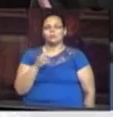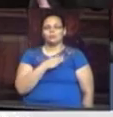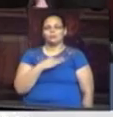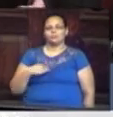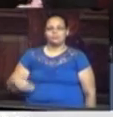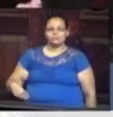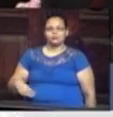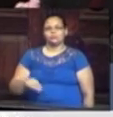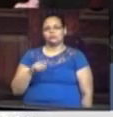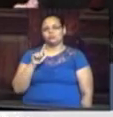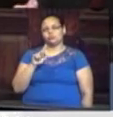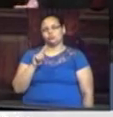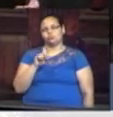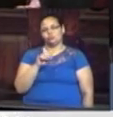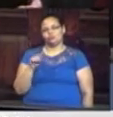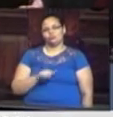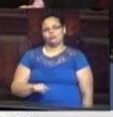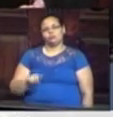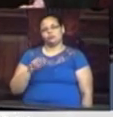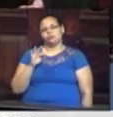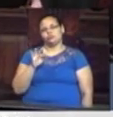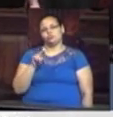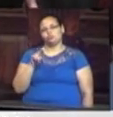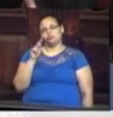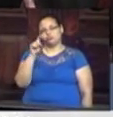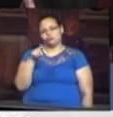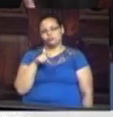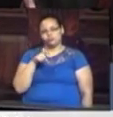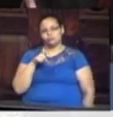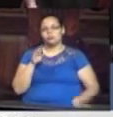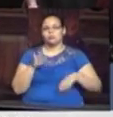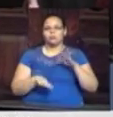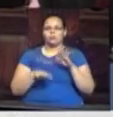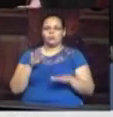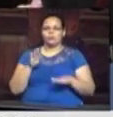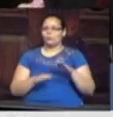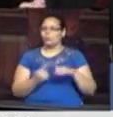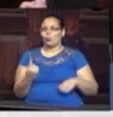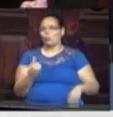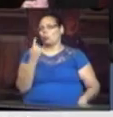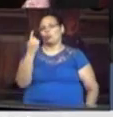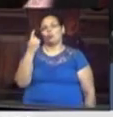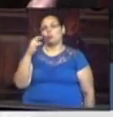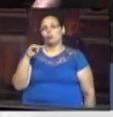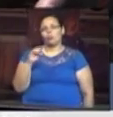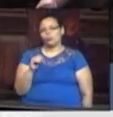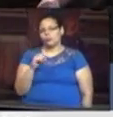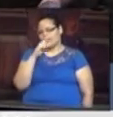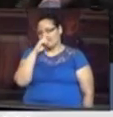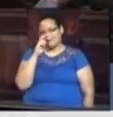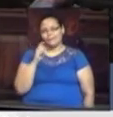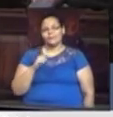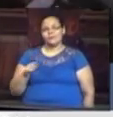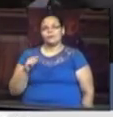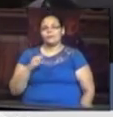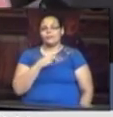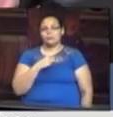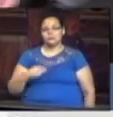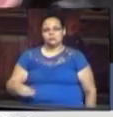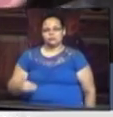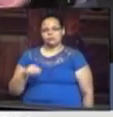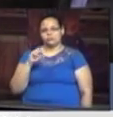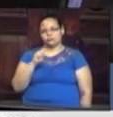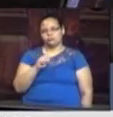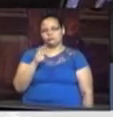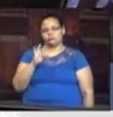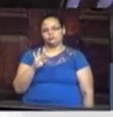Luiz Fux é um, talvez o único ministro do Supremo Tribunal